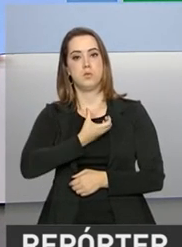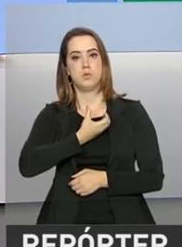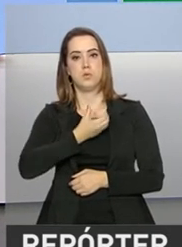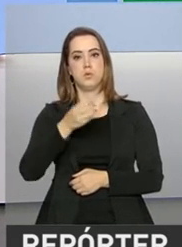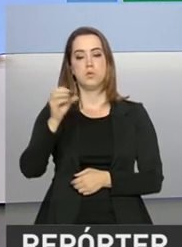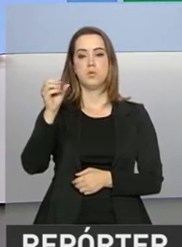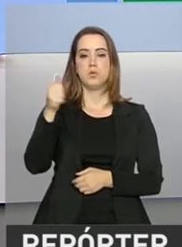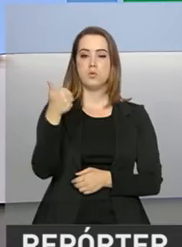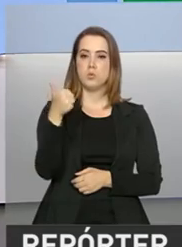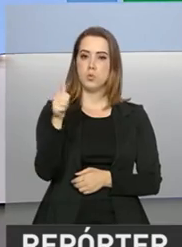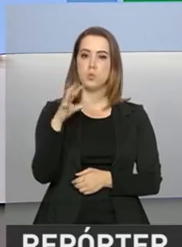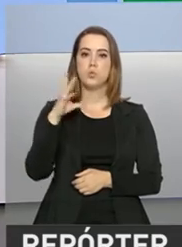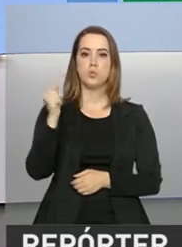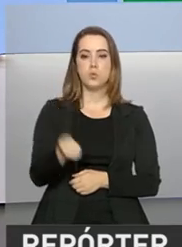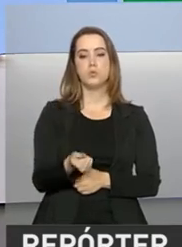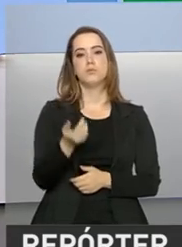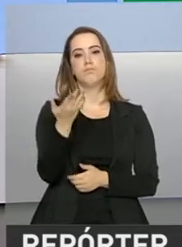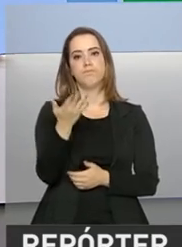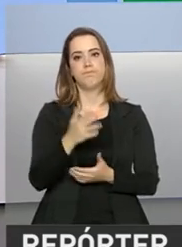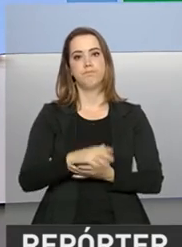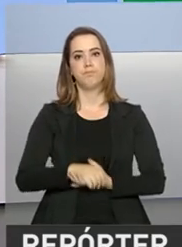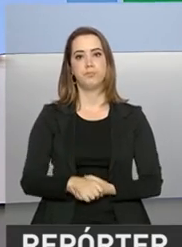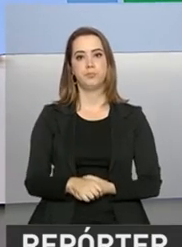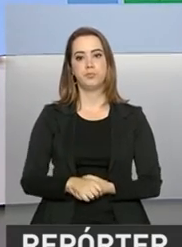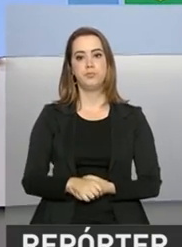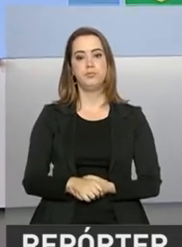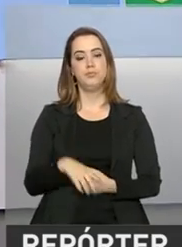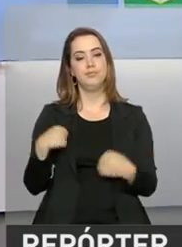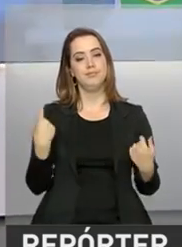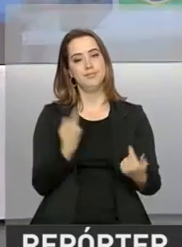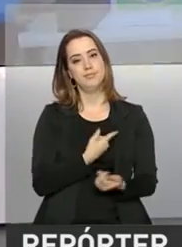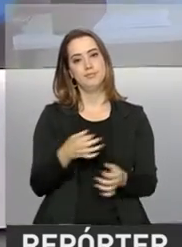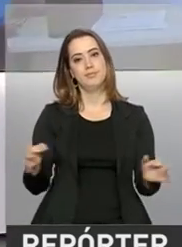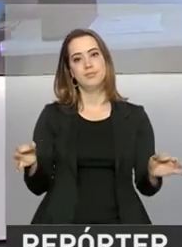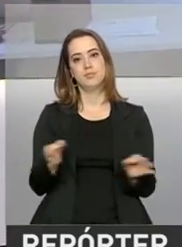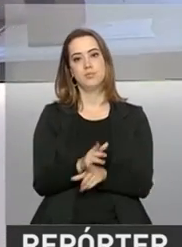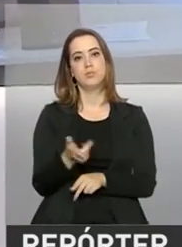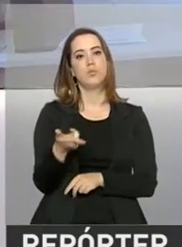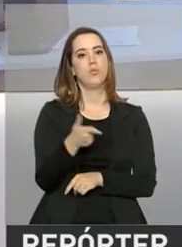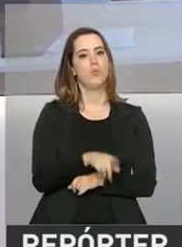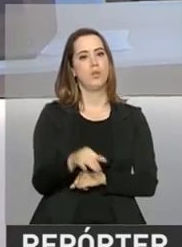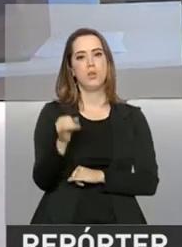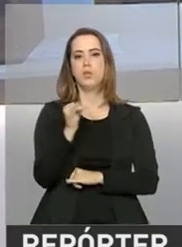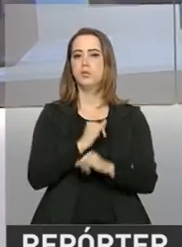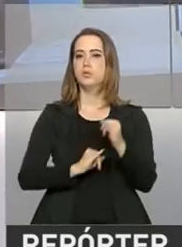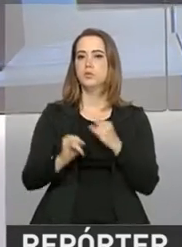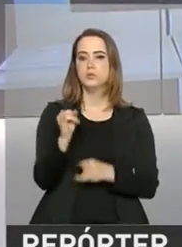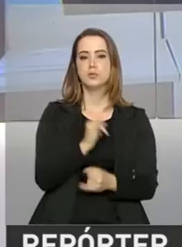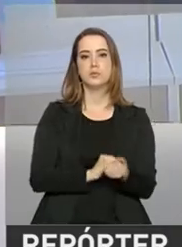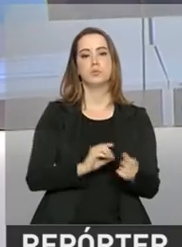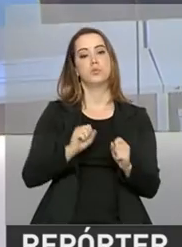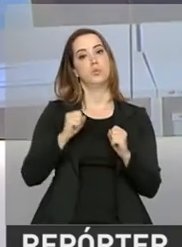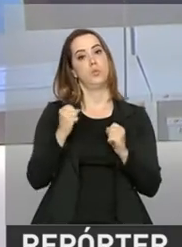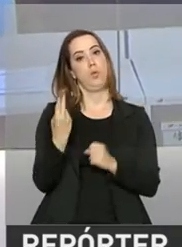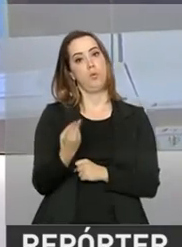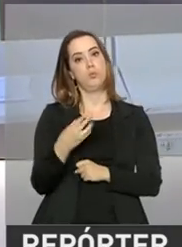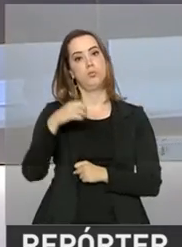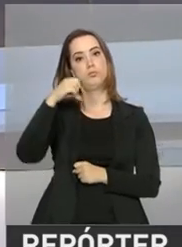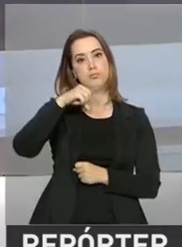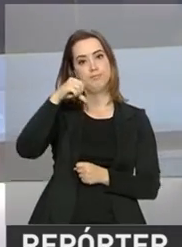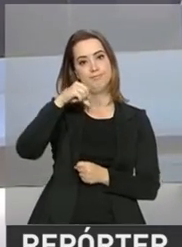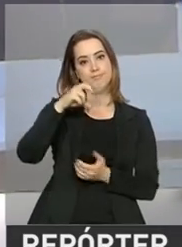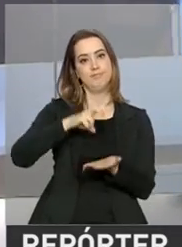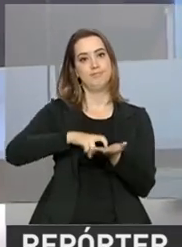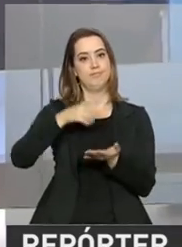de ouro, 4 de prata e 4 de bronze. E nós ficamos por aqui, podemos voltar a qualquer momento com outras informações ou